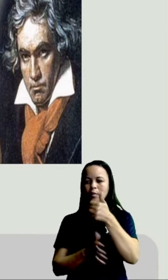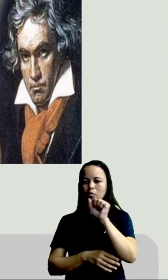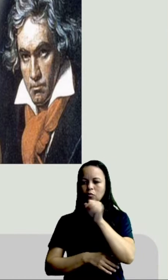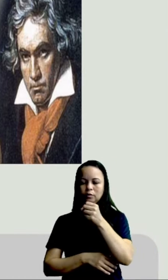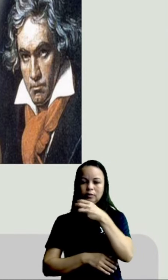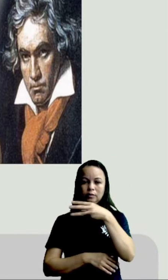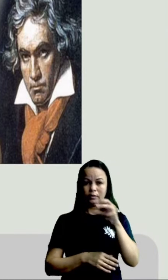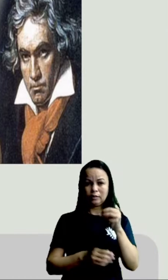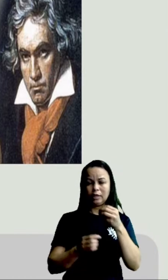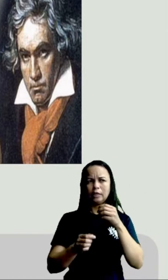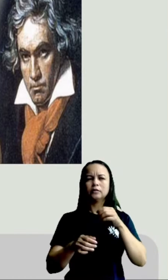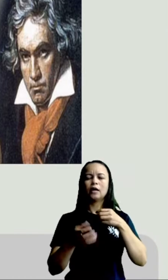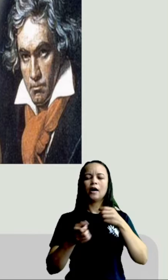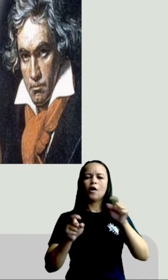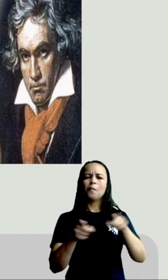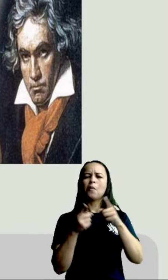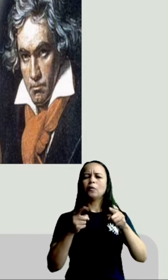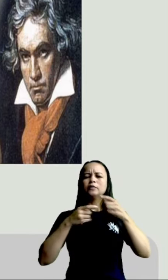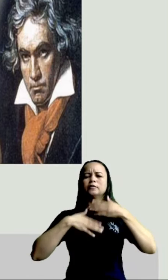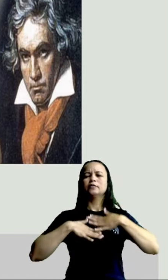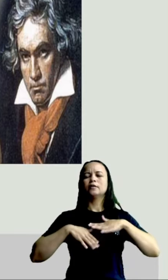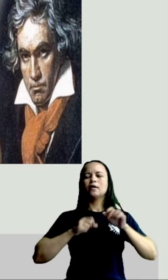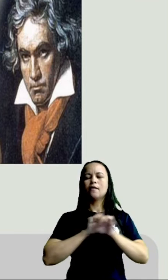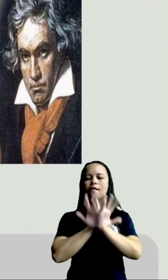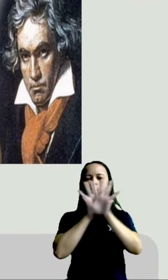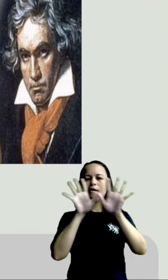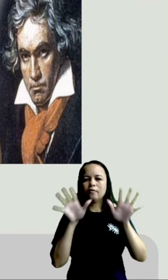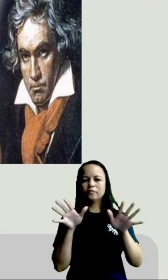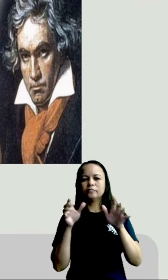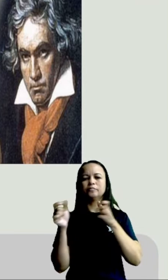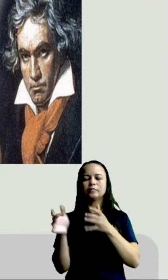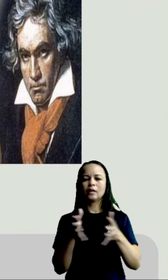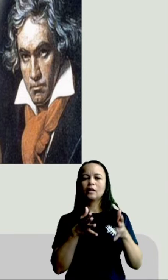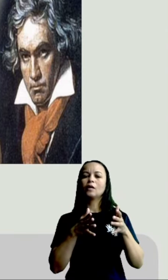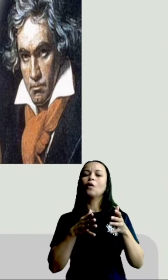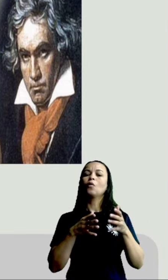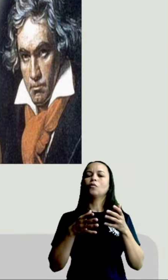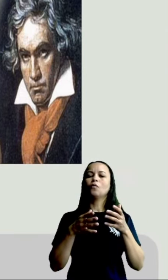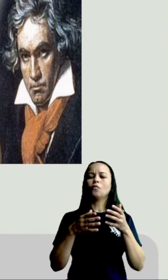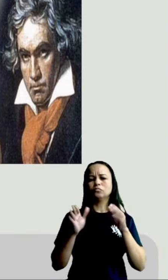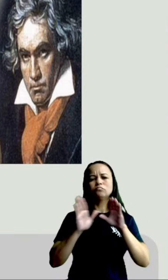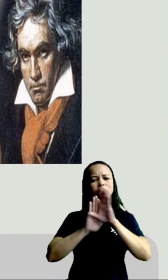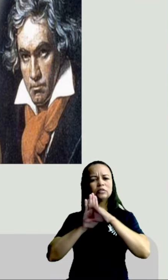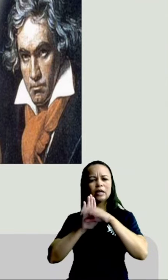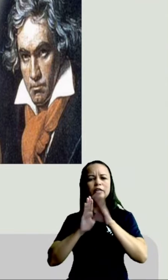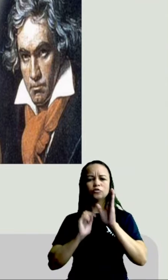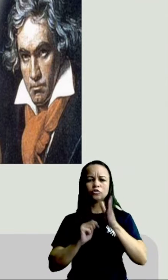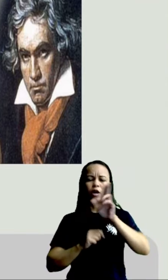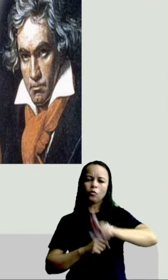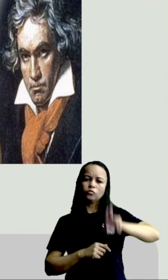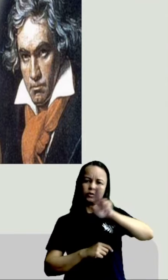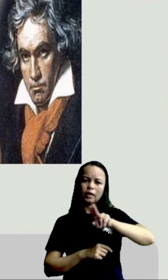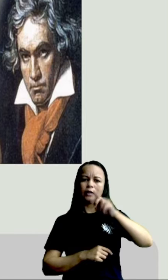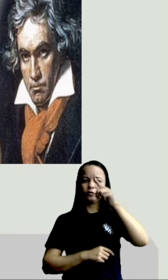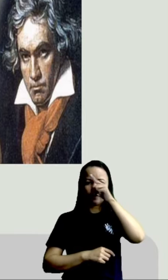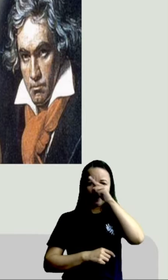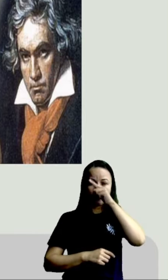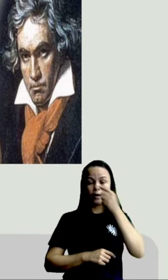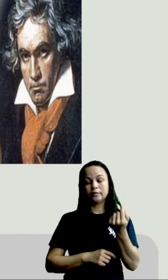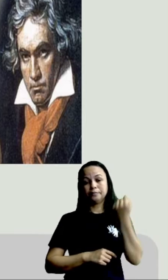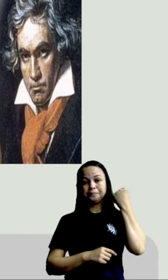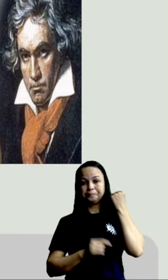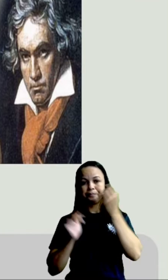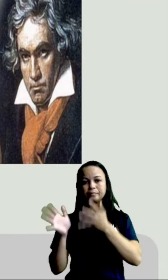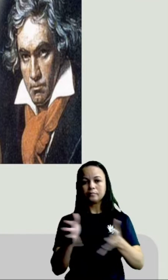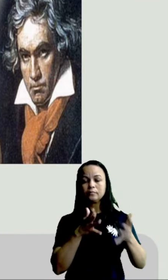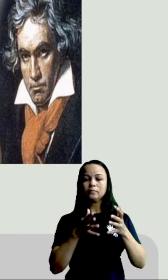objetividade equilíbrio e clareza formal conceito já utilizado na Grécia antiga nessa época a música